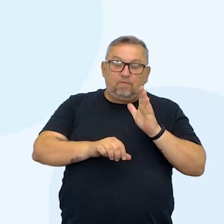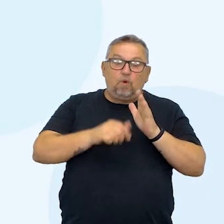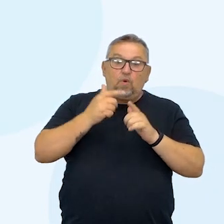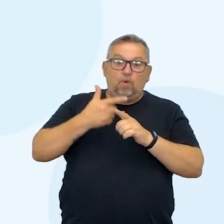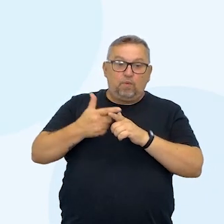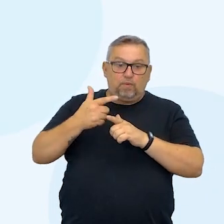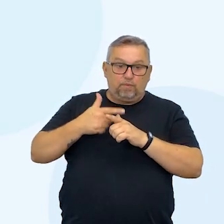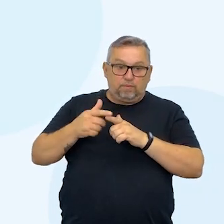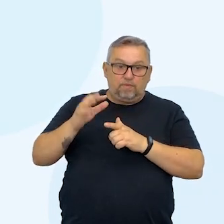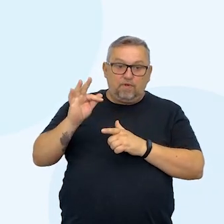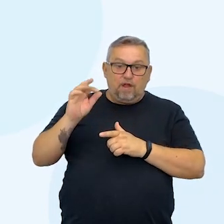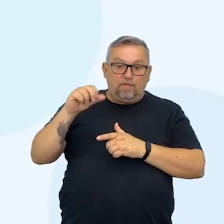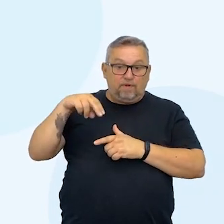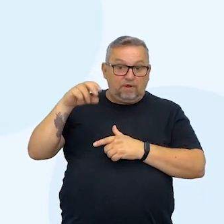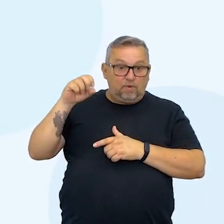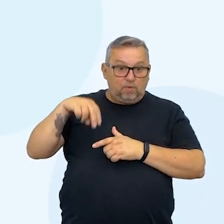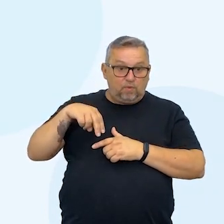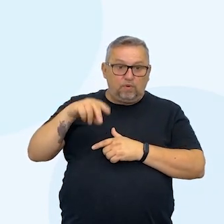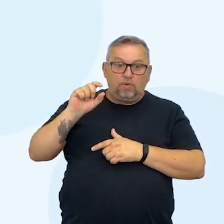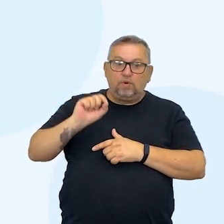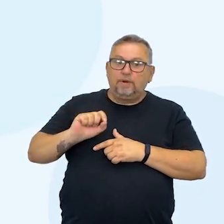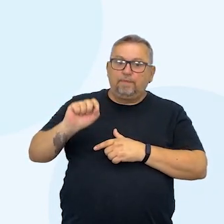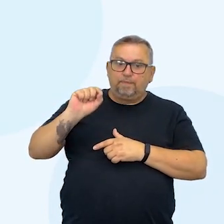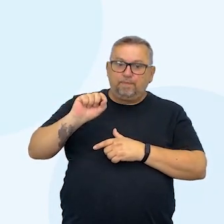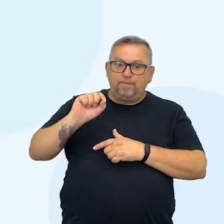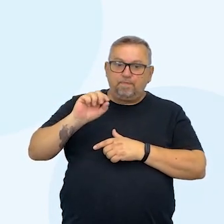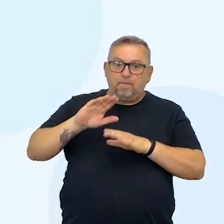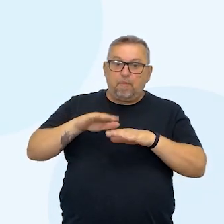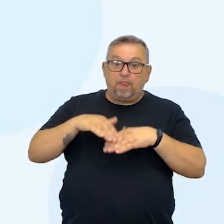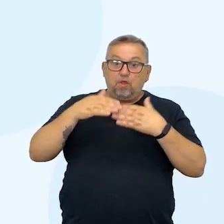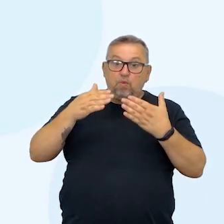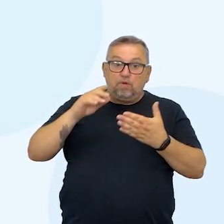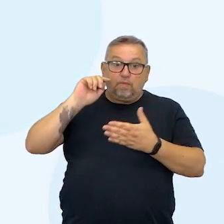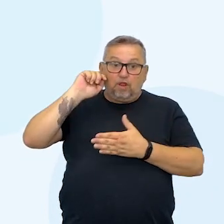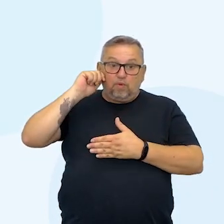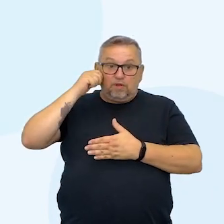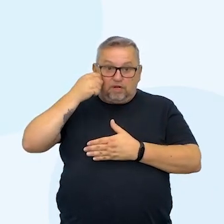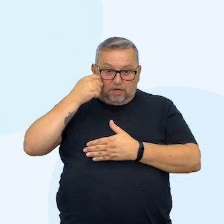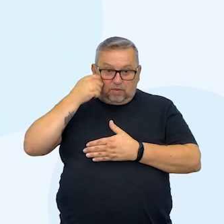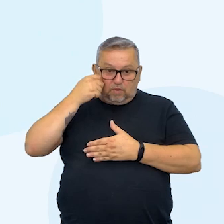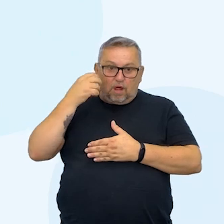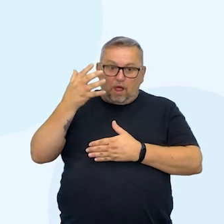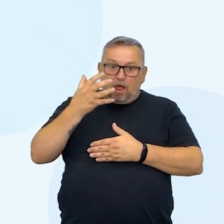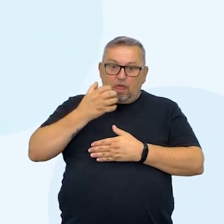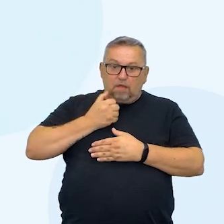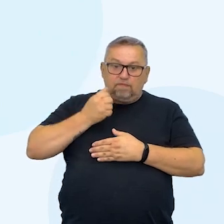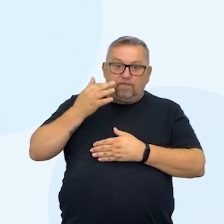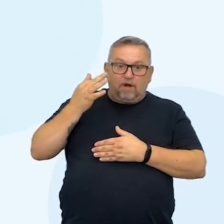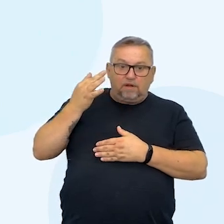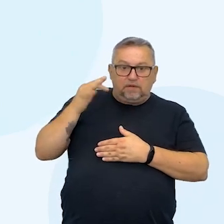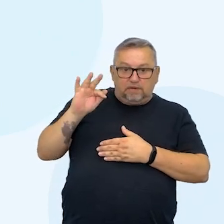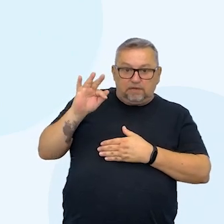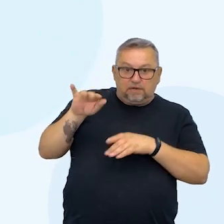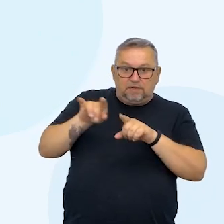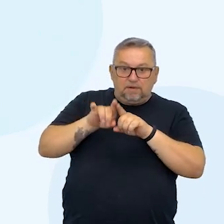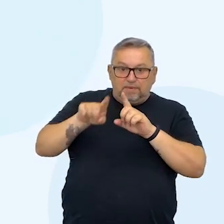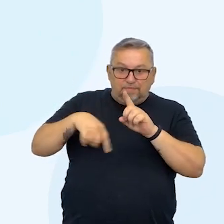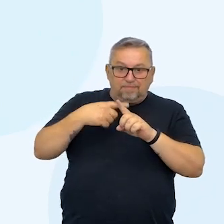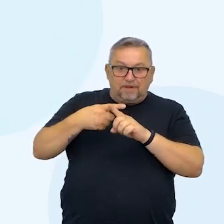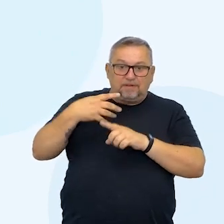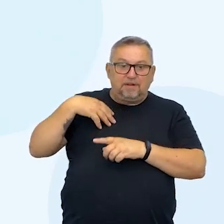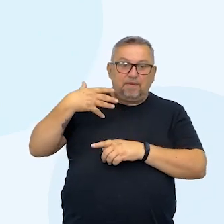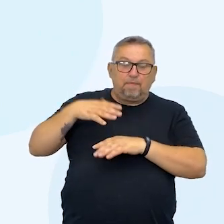por Frantz Fanon é o seguinte: quanto mais o negro antilhano adota a língua francesa, mais ele